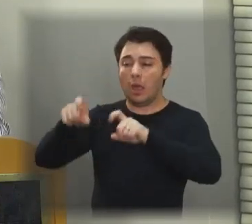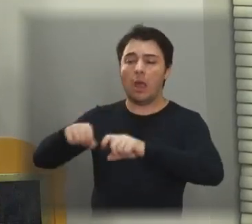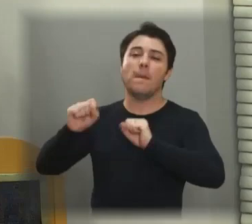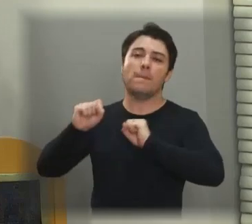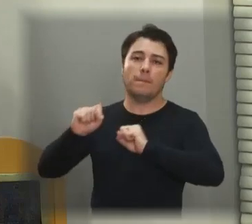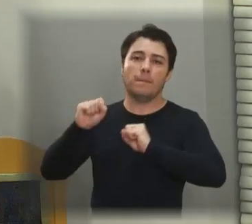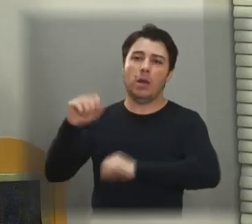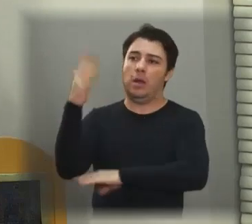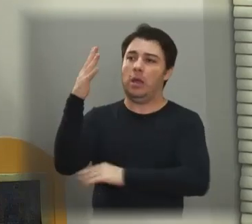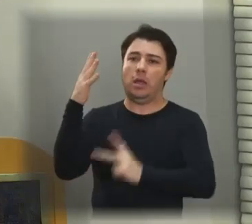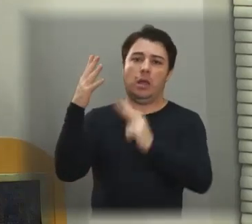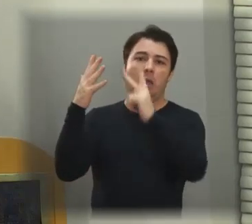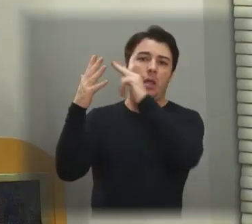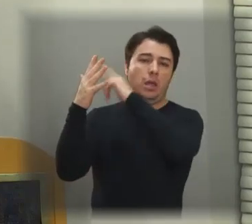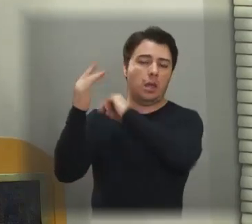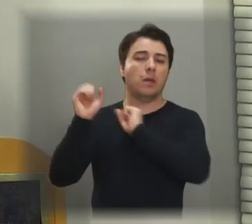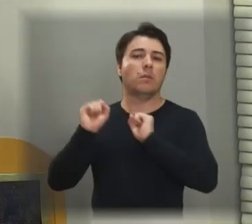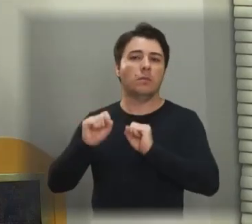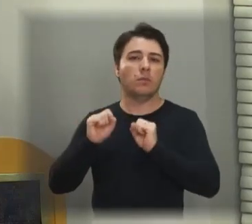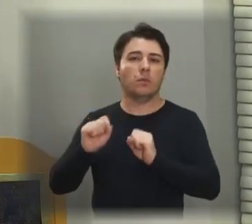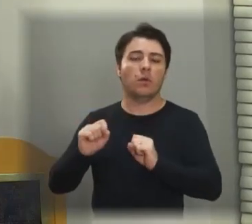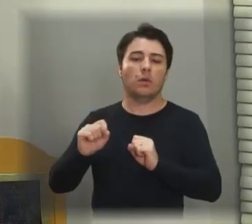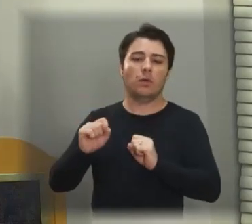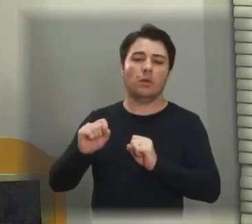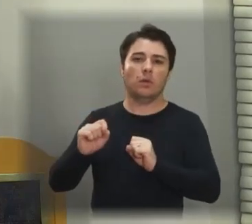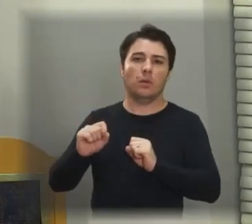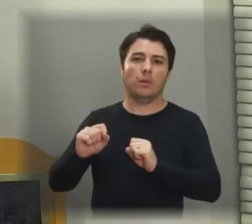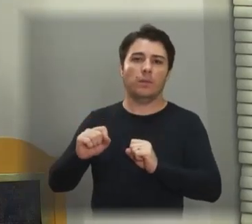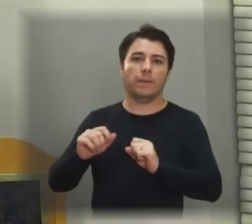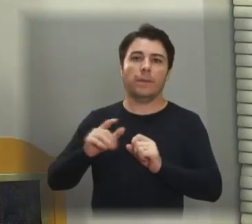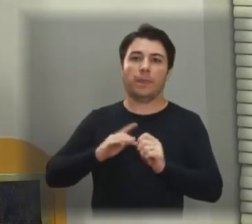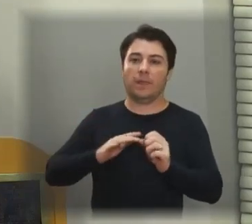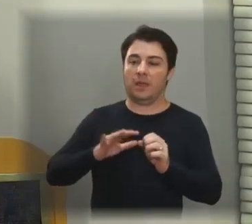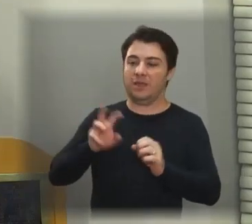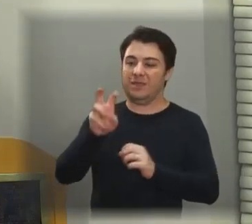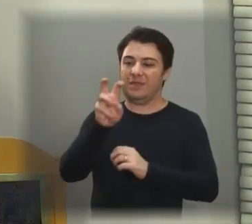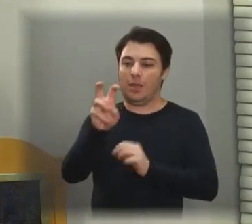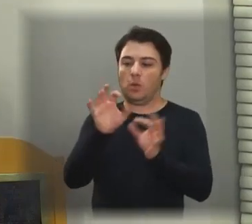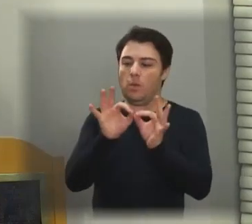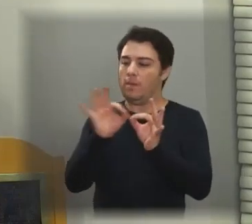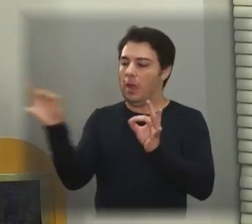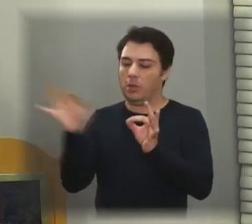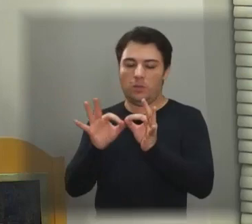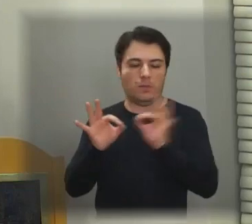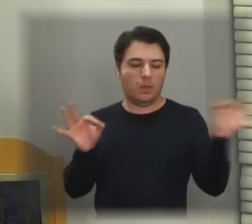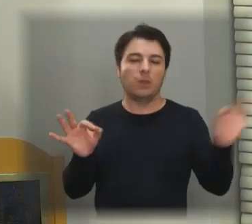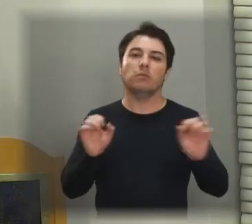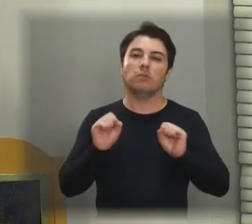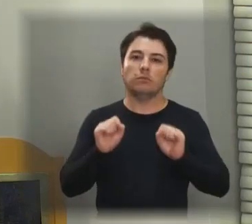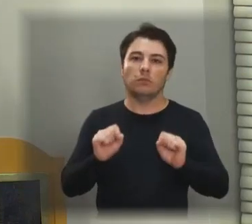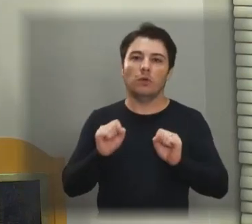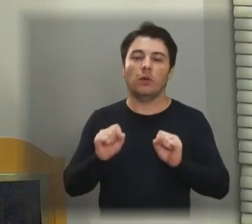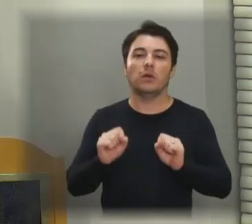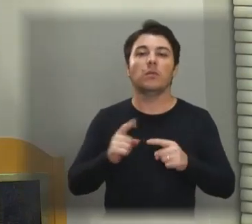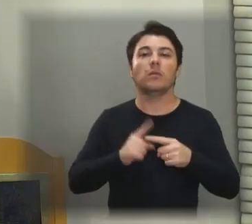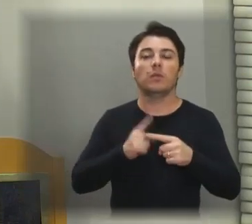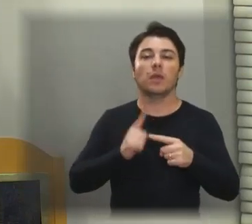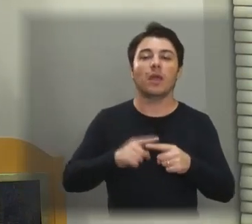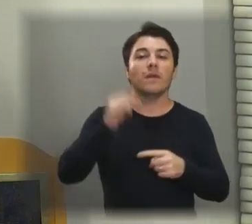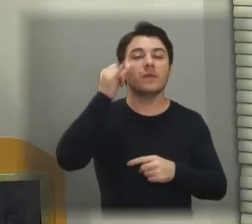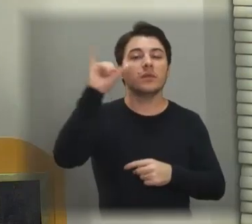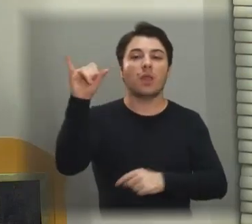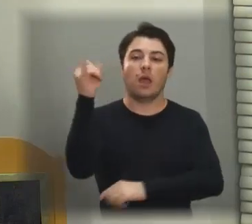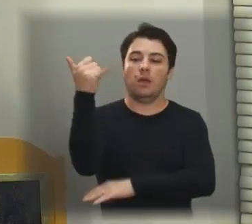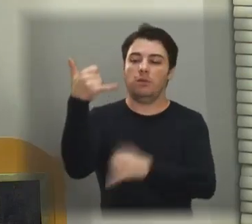fazer o corte numa um raio 15 metros cada lado está linha Estava explicando com relação à transmissão sa